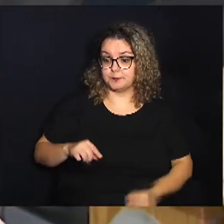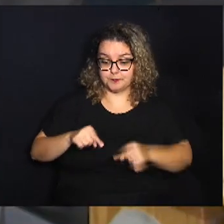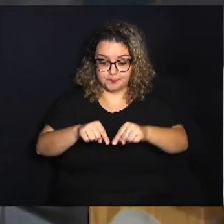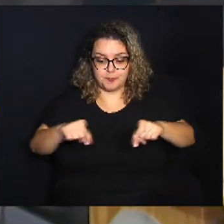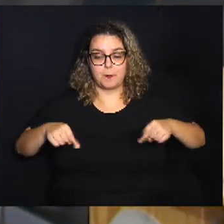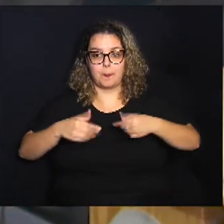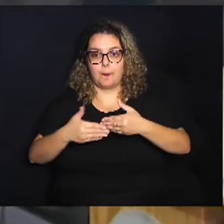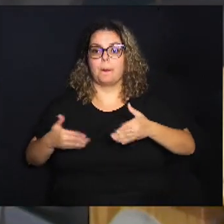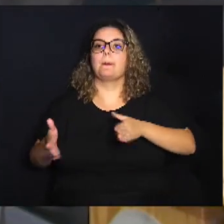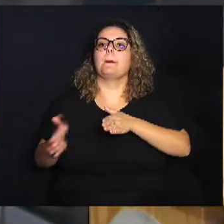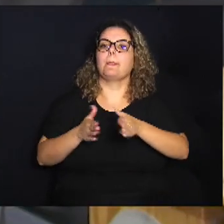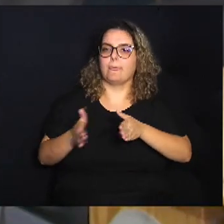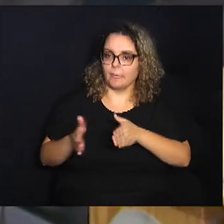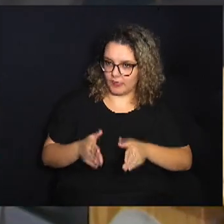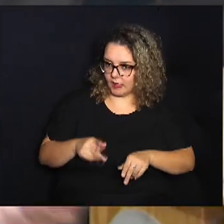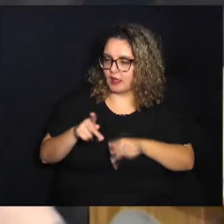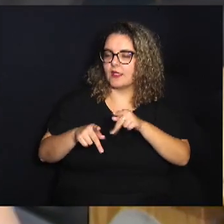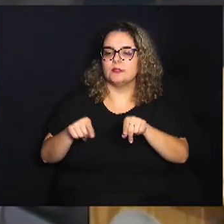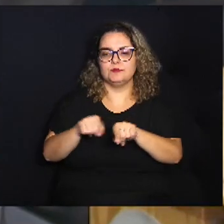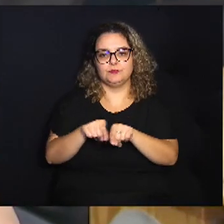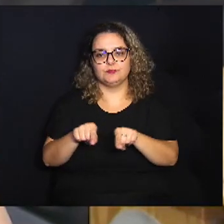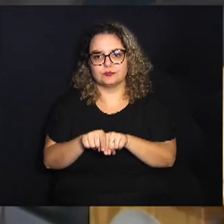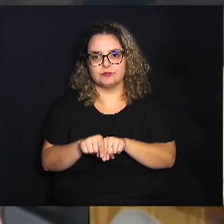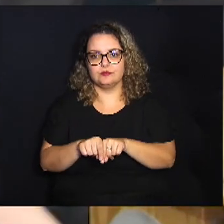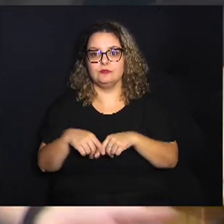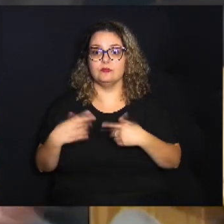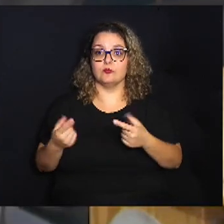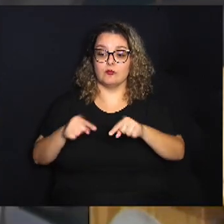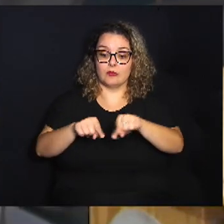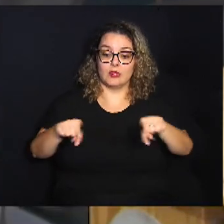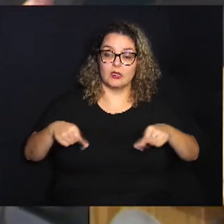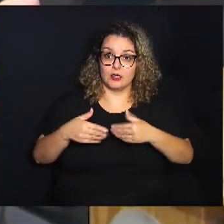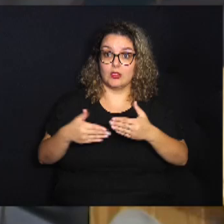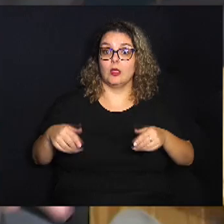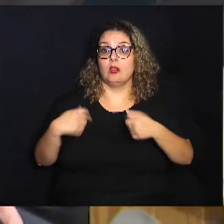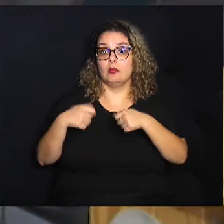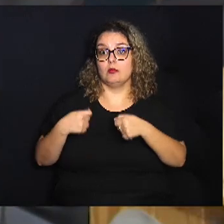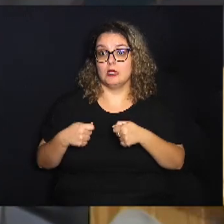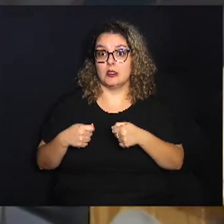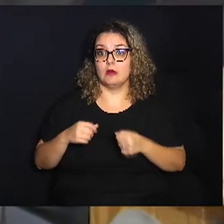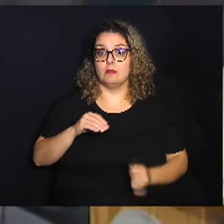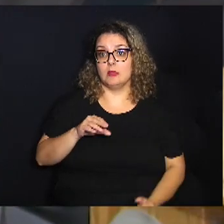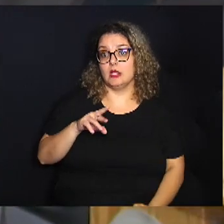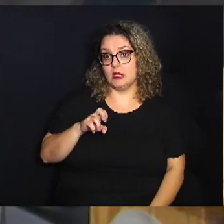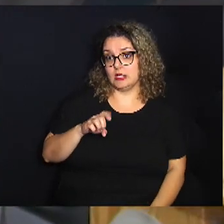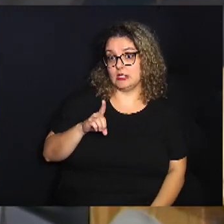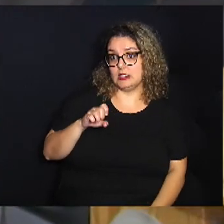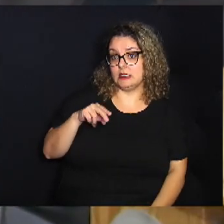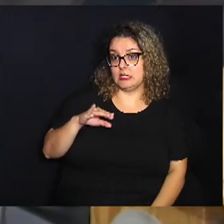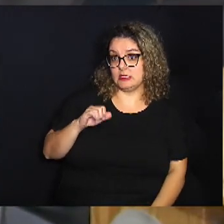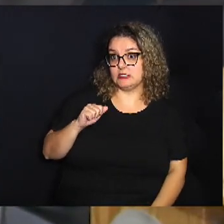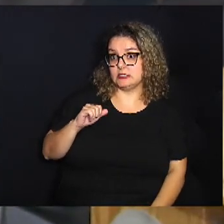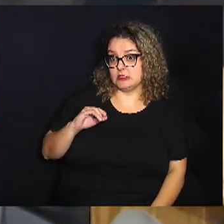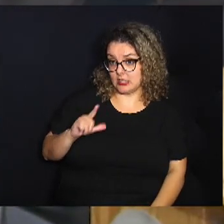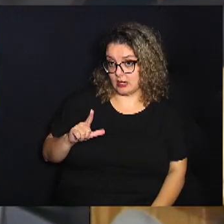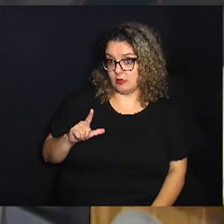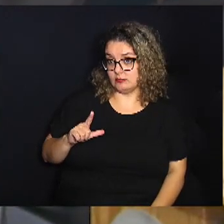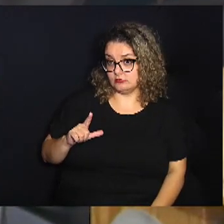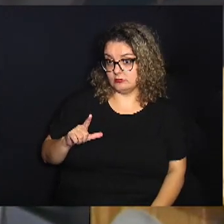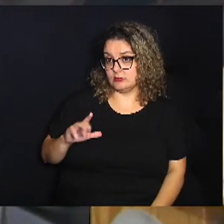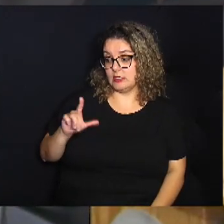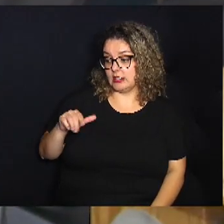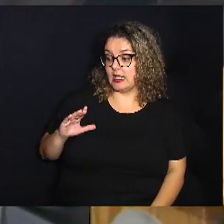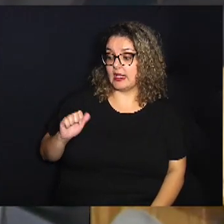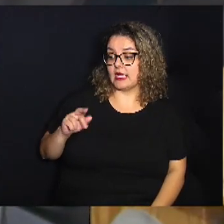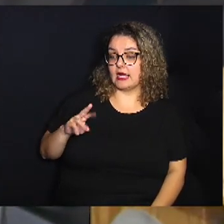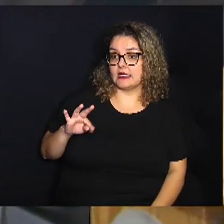são acessíveis ao público também, mas no caso das quadras, você precisa fazer uma credencial, né, que é uma carteirinha que a gente chama, que é uma